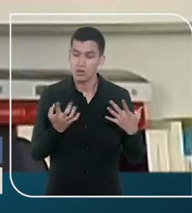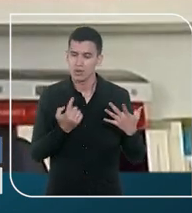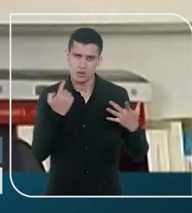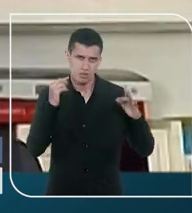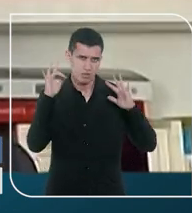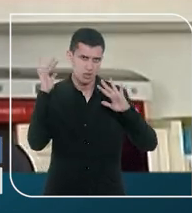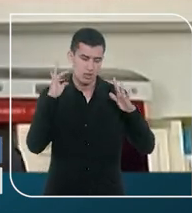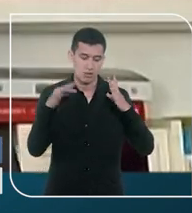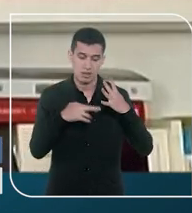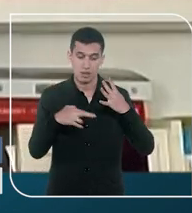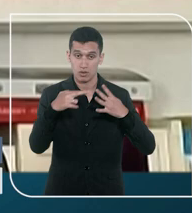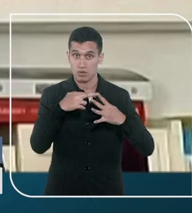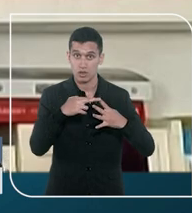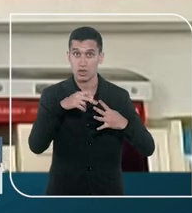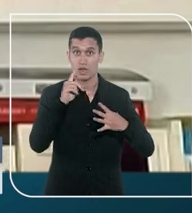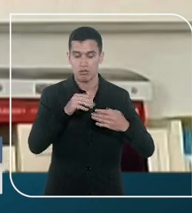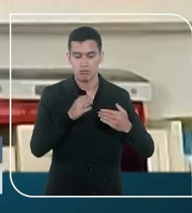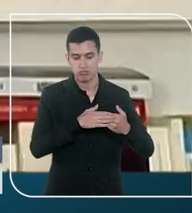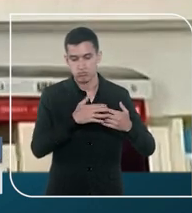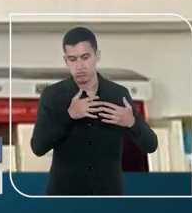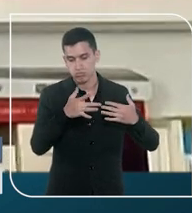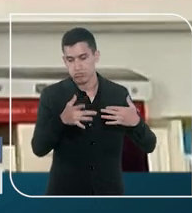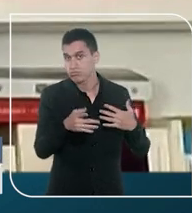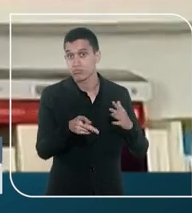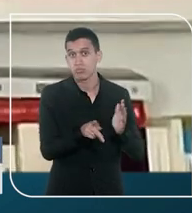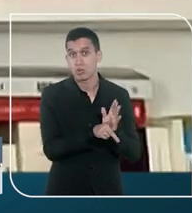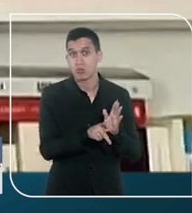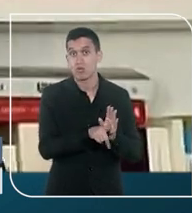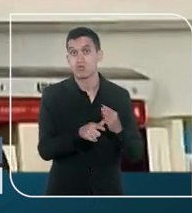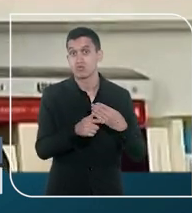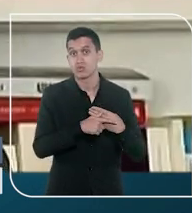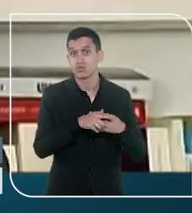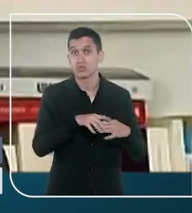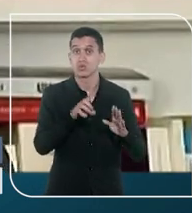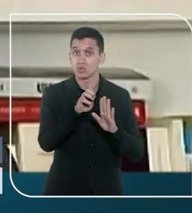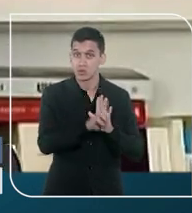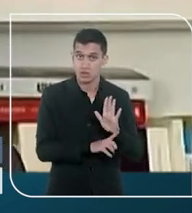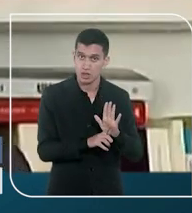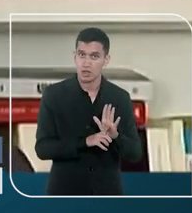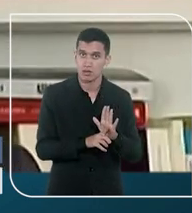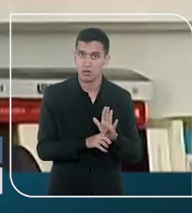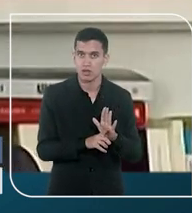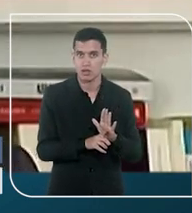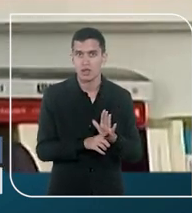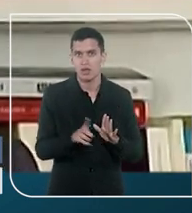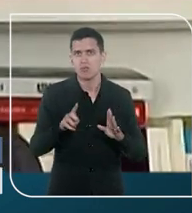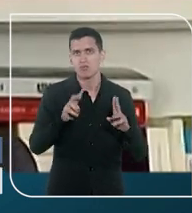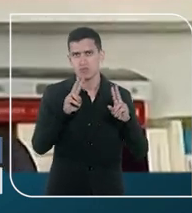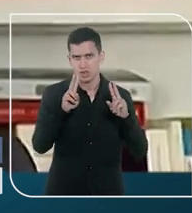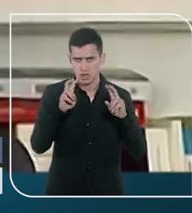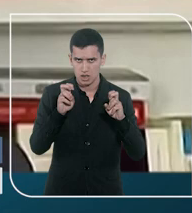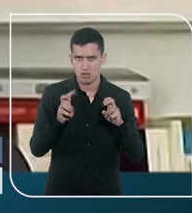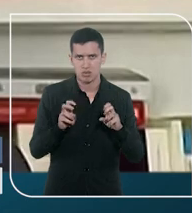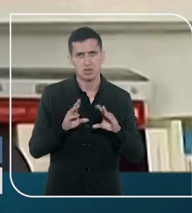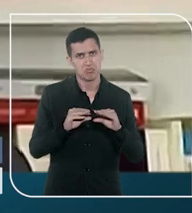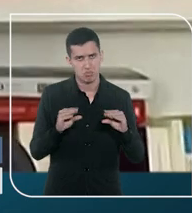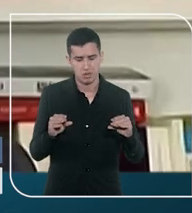pensamos em recursos, é uma decorrência do próprio exercício do direito de ação. A doutrina é bem tranquila nesse sentido. Então,